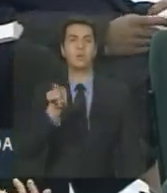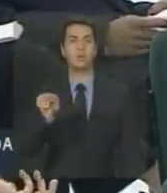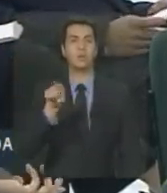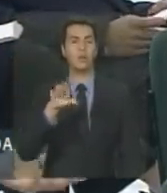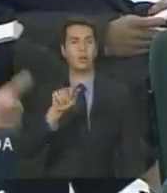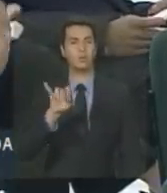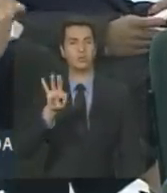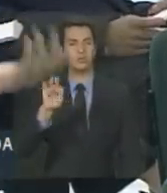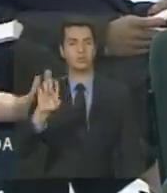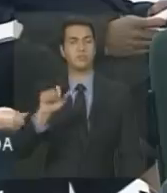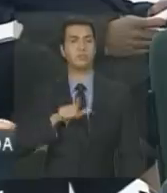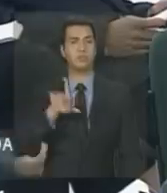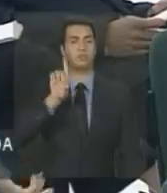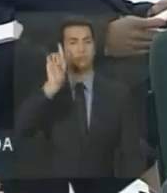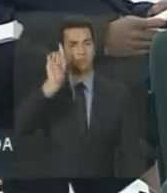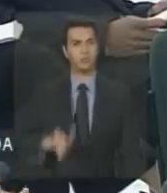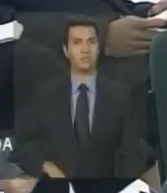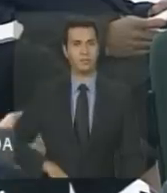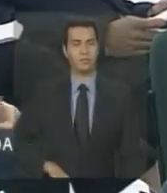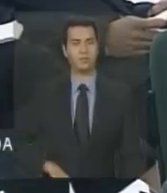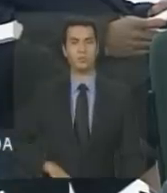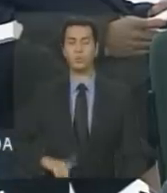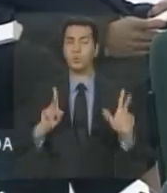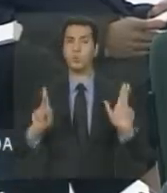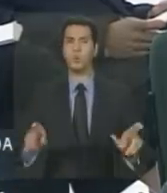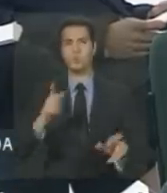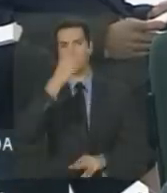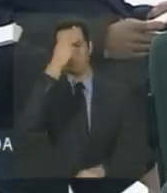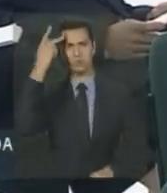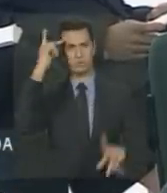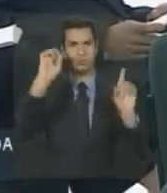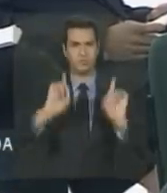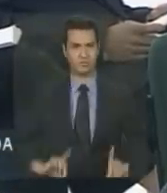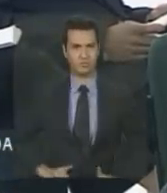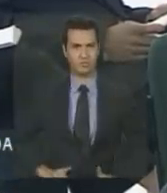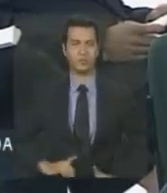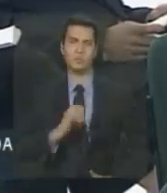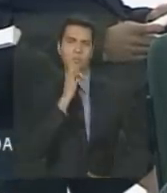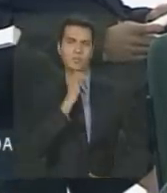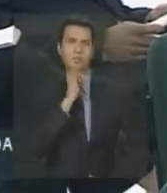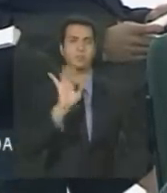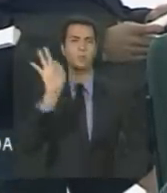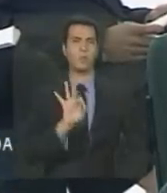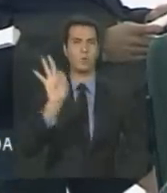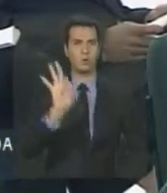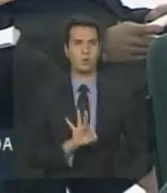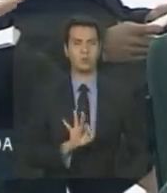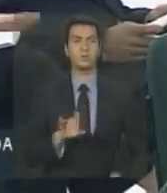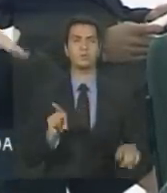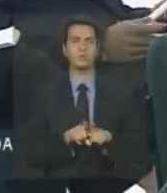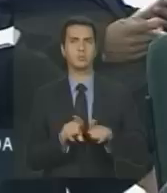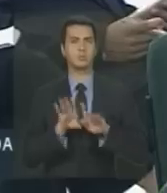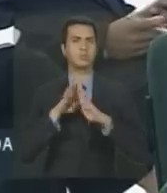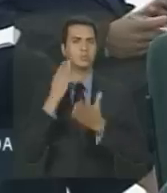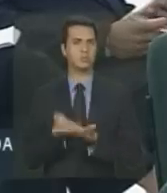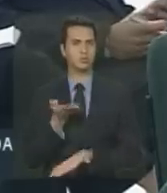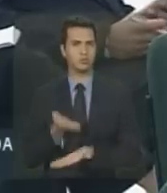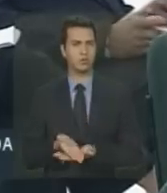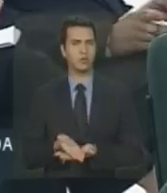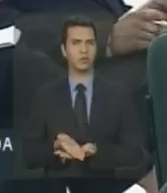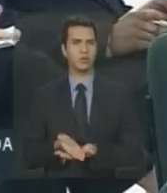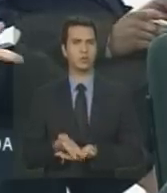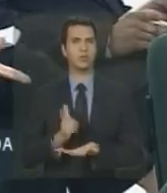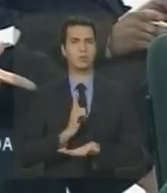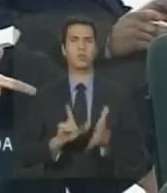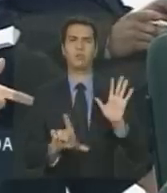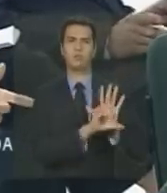pessoas com deficiências como por exemplo as cotas e alguns direitos também ah e n nas escolas Se não me engano é uma lei que saiu do